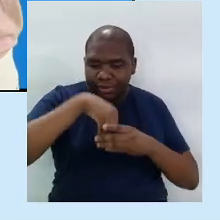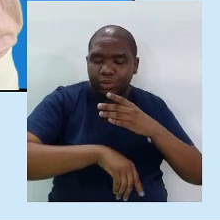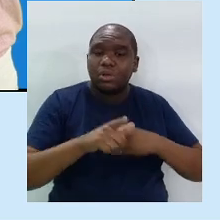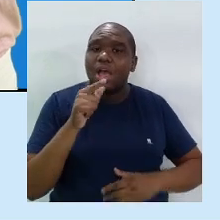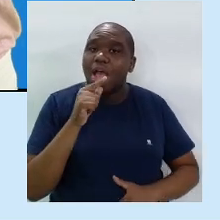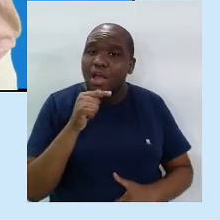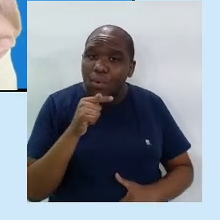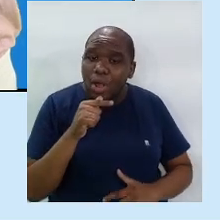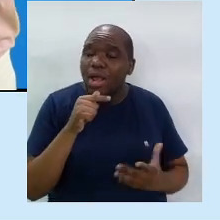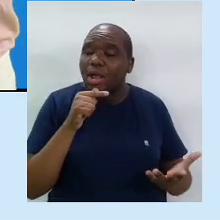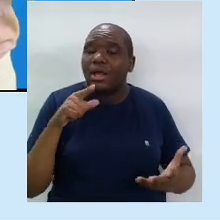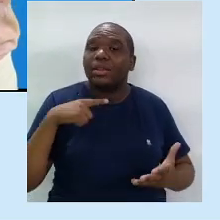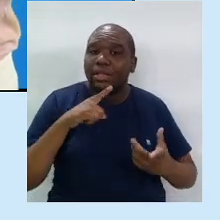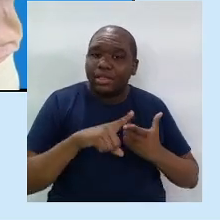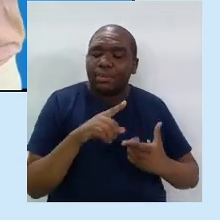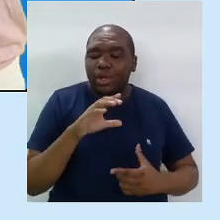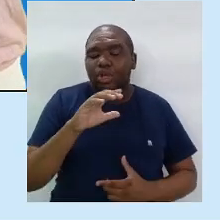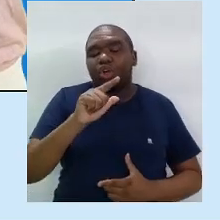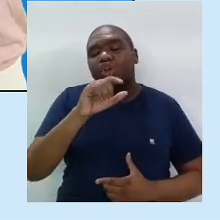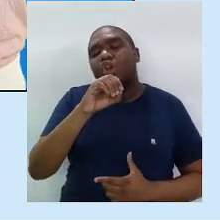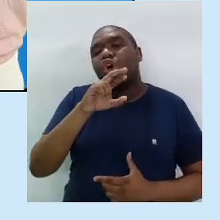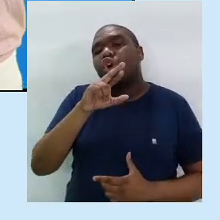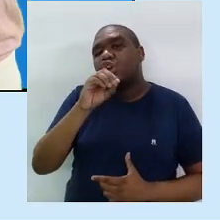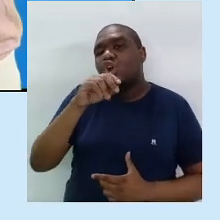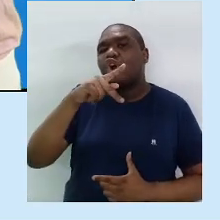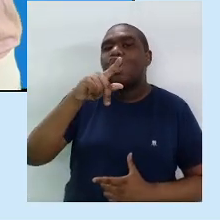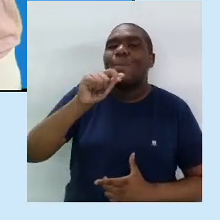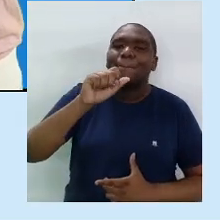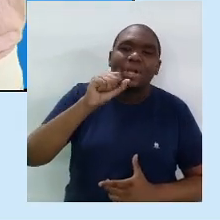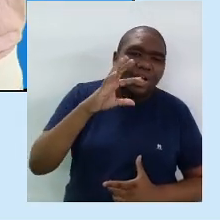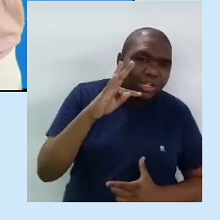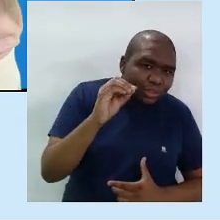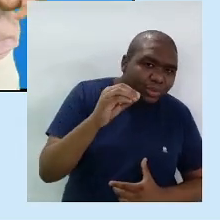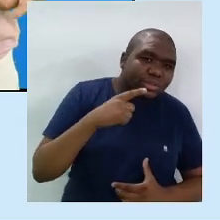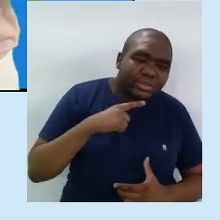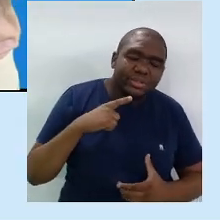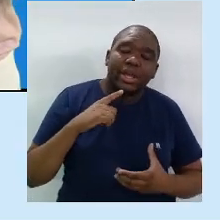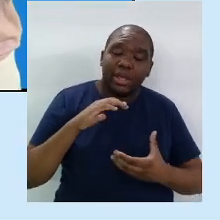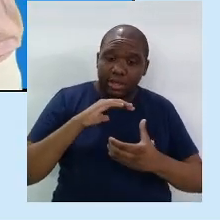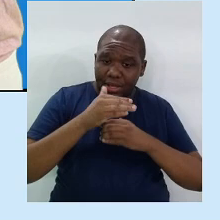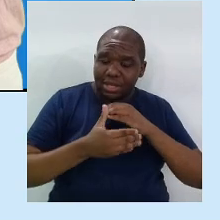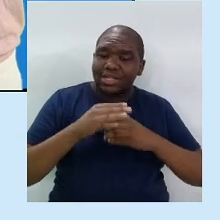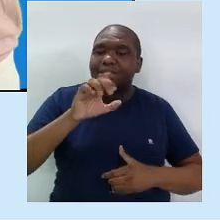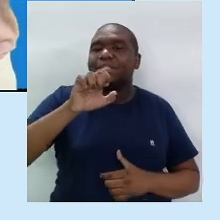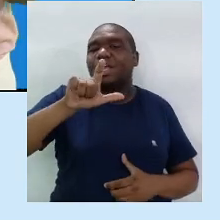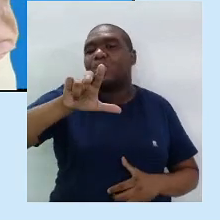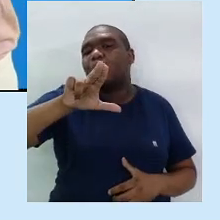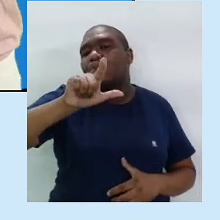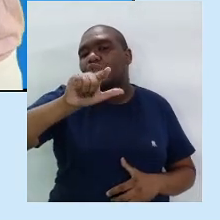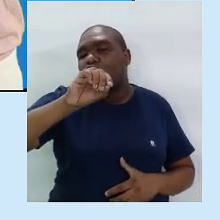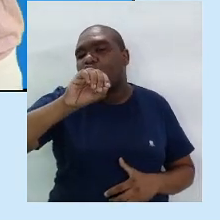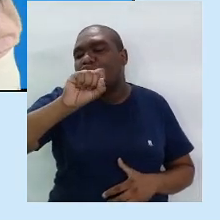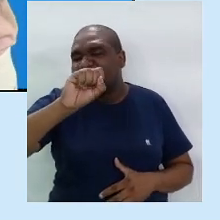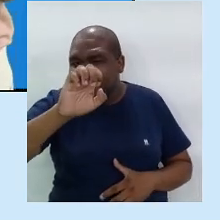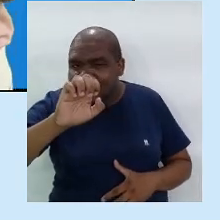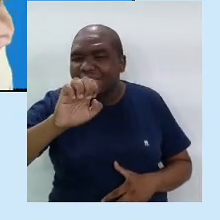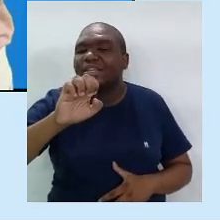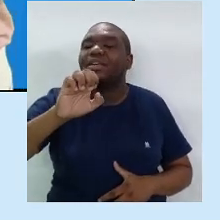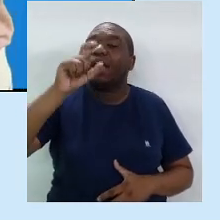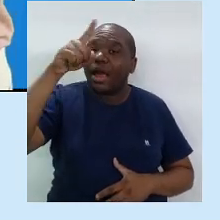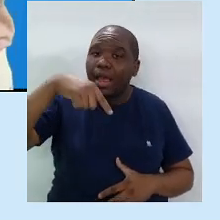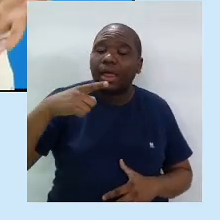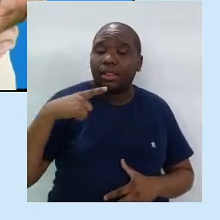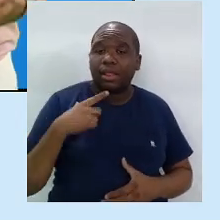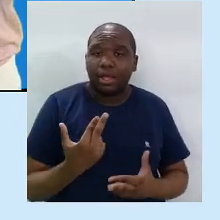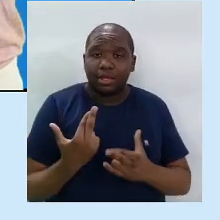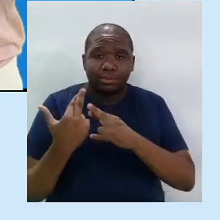água, ela vai ter o cloroplasto, ela vai ter uma parede celulósica, o cloroplasto, que ele é ali responsável